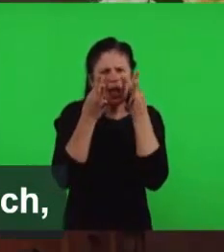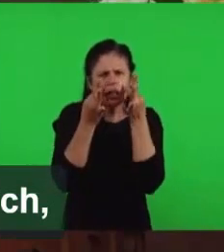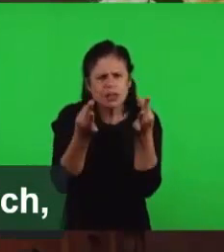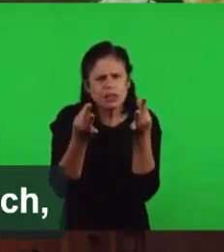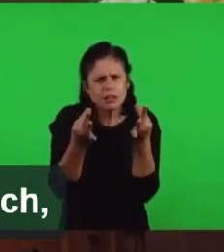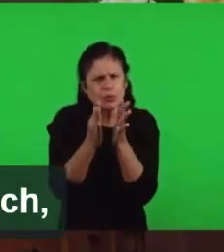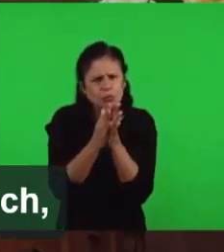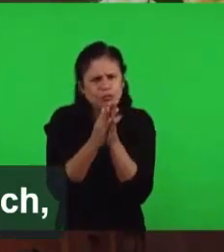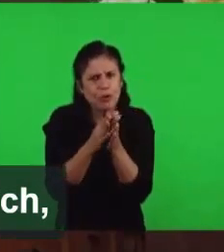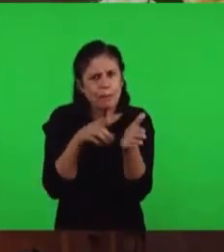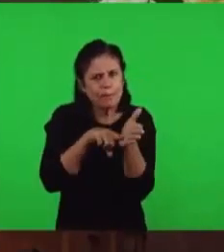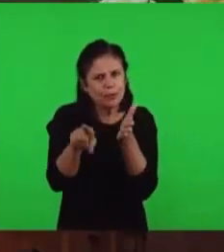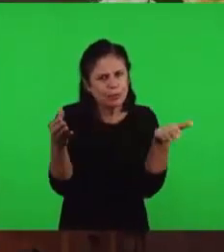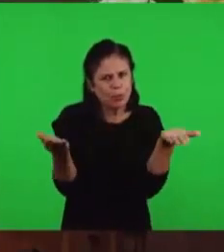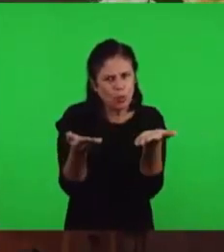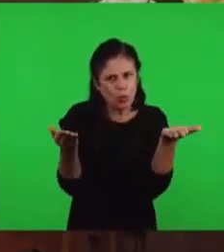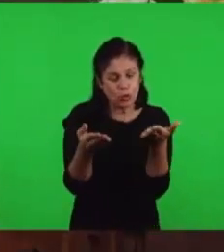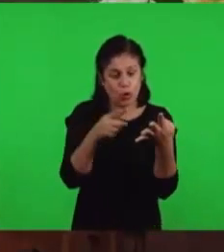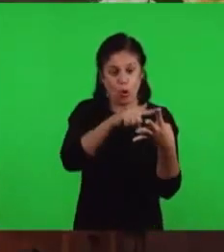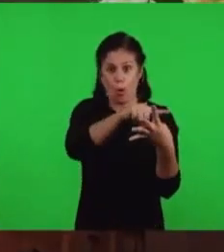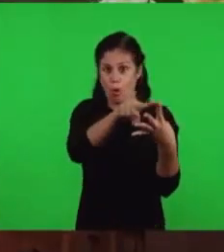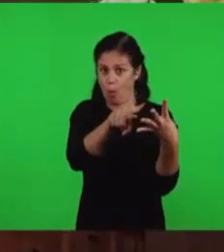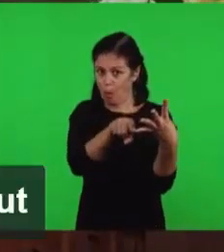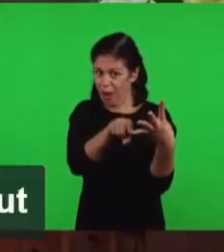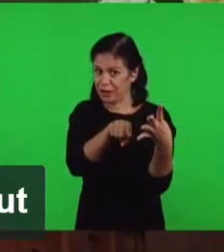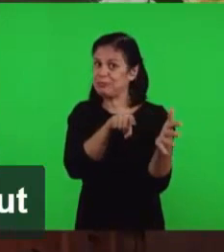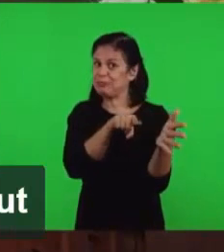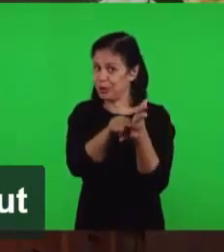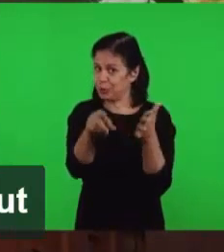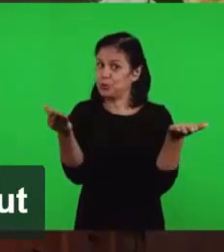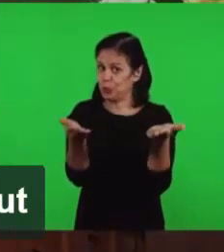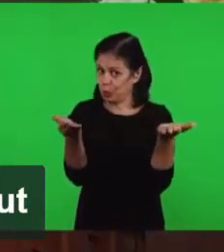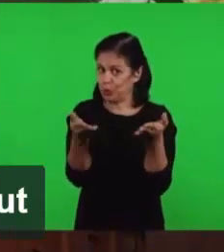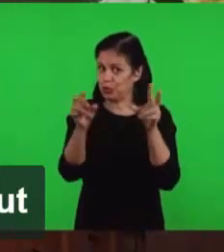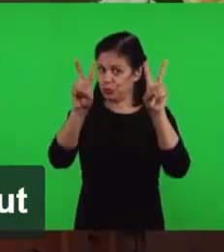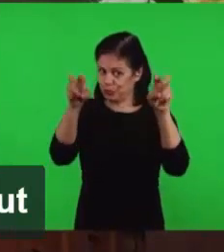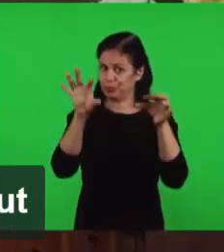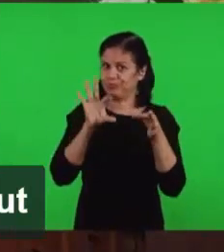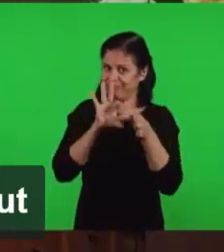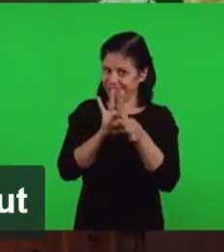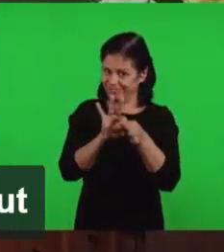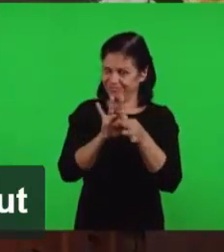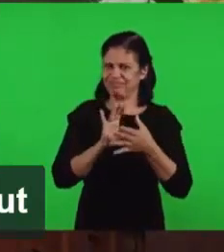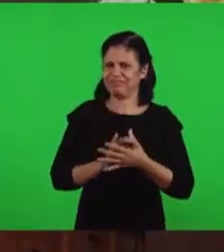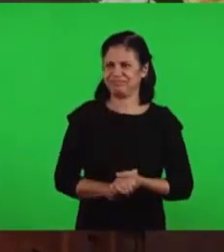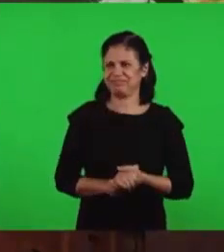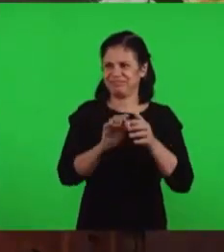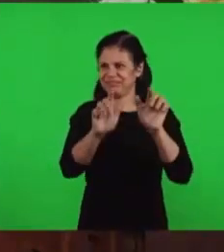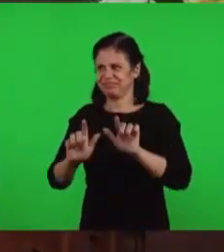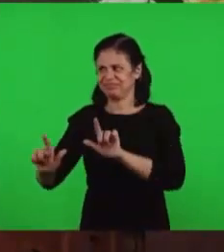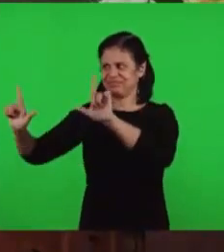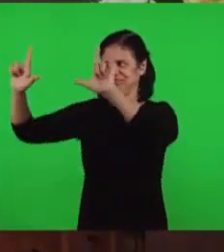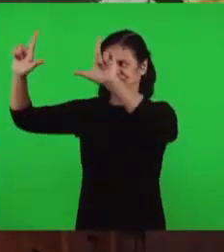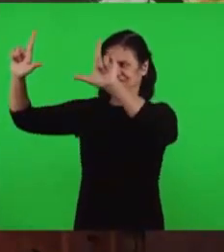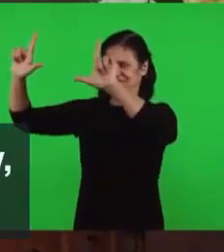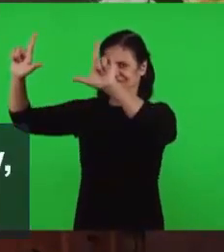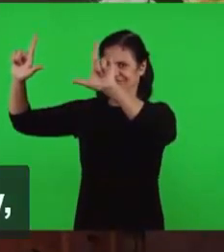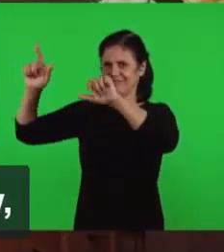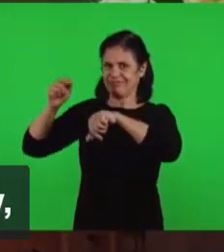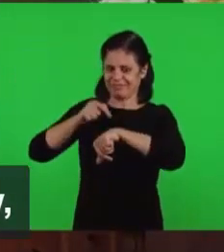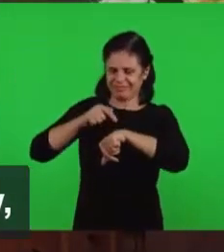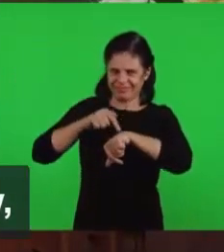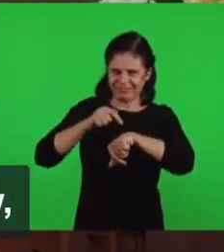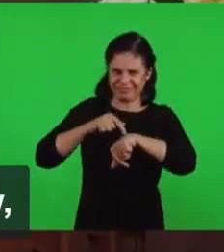pergunta de hoje que na verdade são quatro perguntas para o nosso assunto de hoje que nós vamos então colocar aqui para os irmãos e dar um tempo